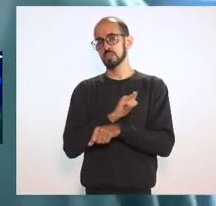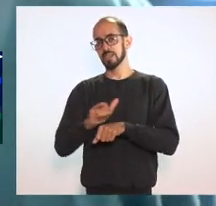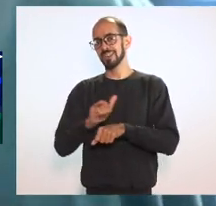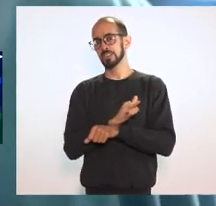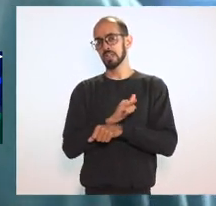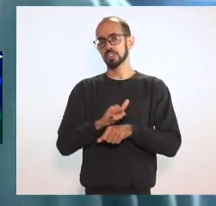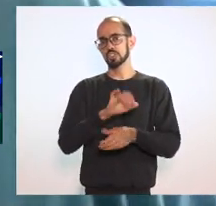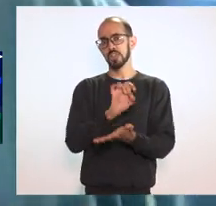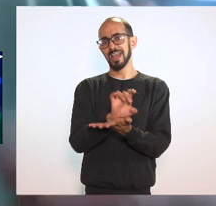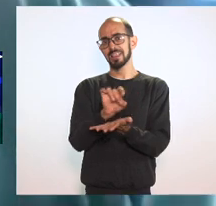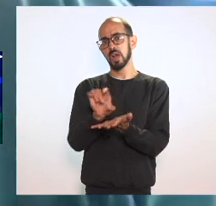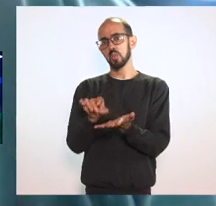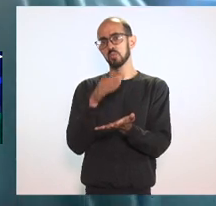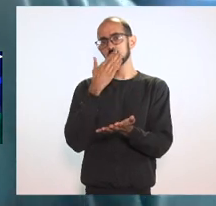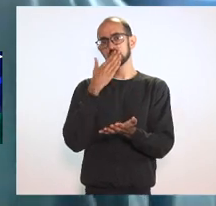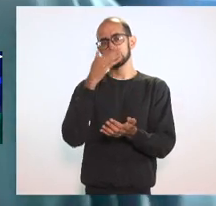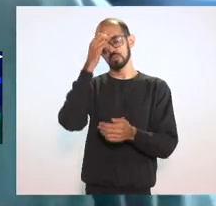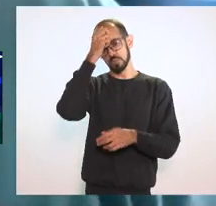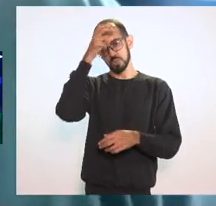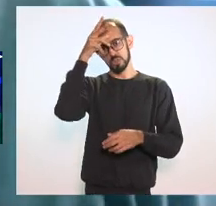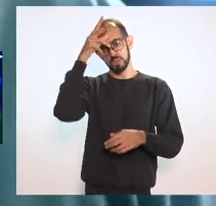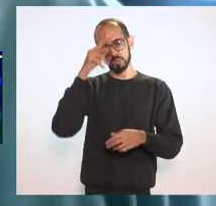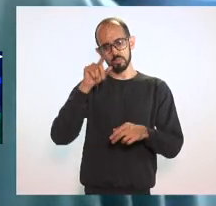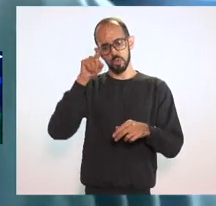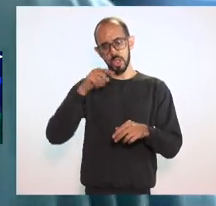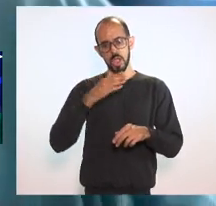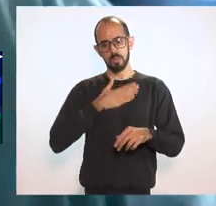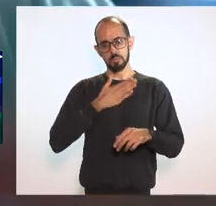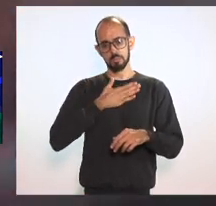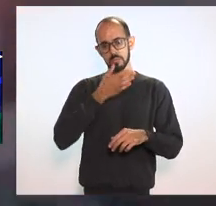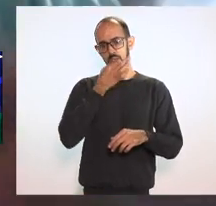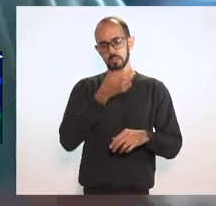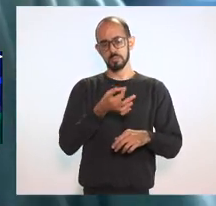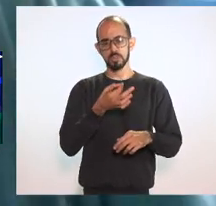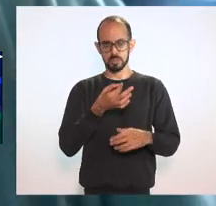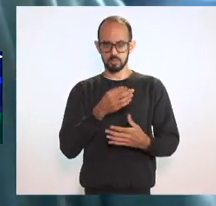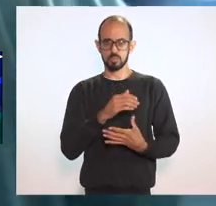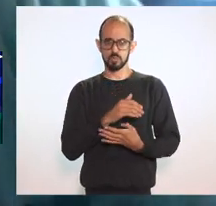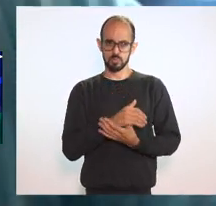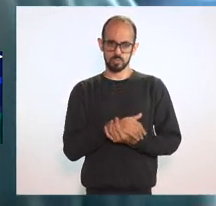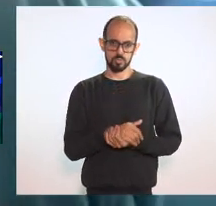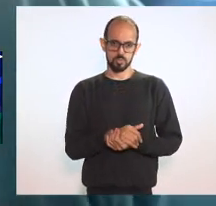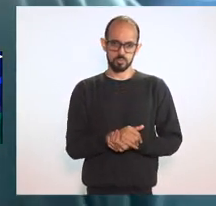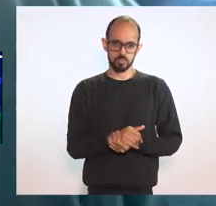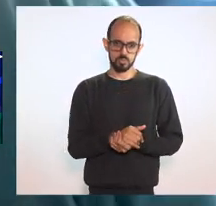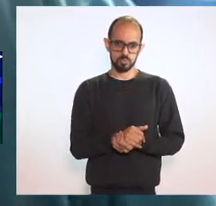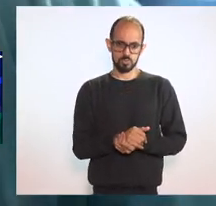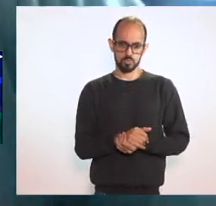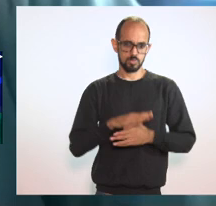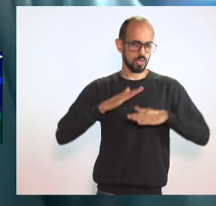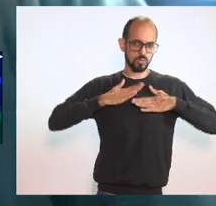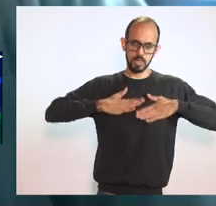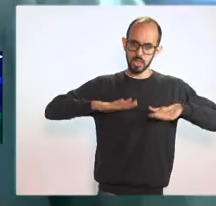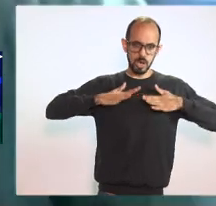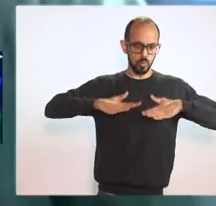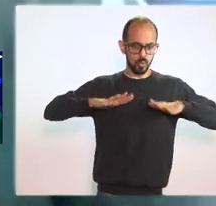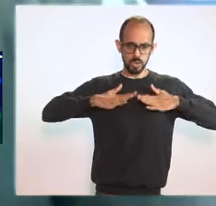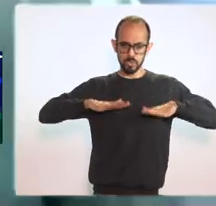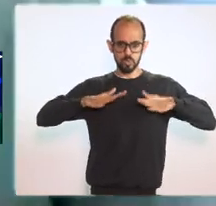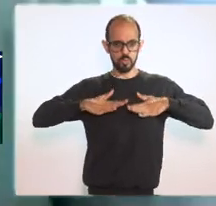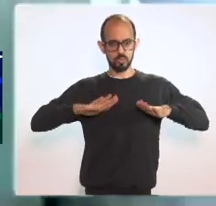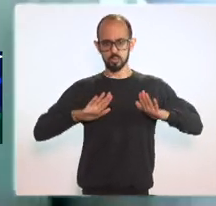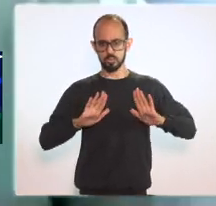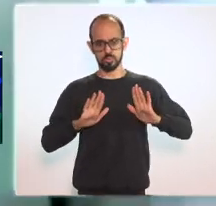da sua realidade é este é o meu posicionamento tá tranquilo The